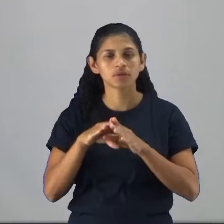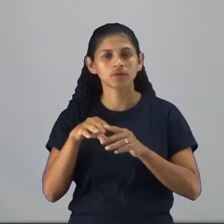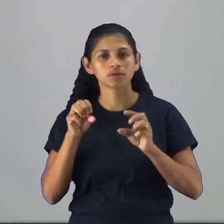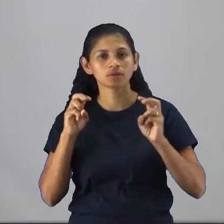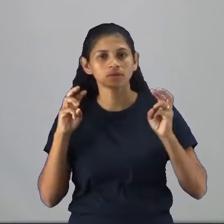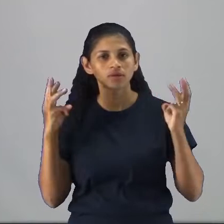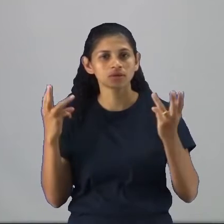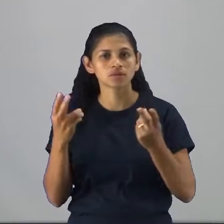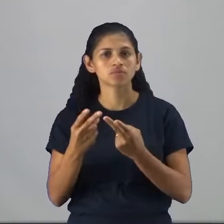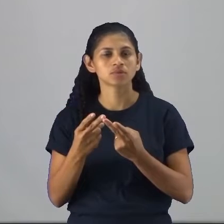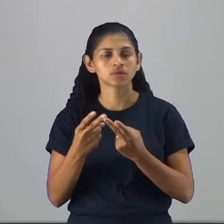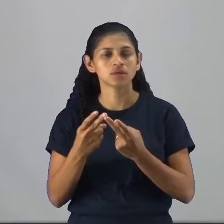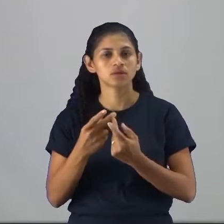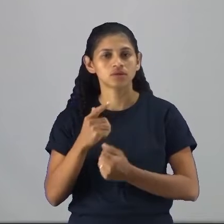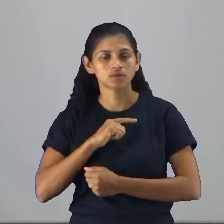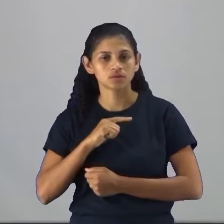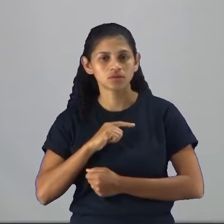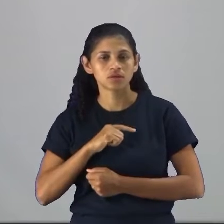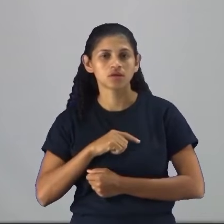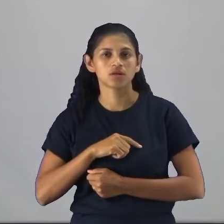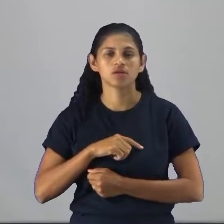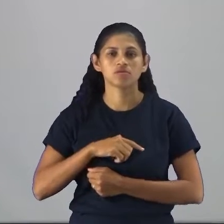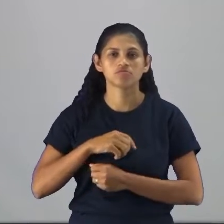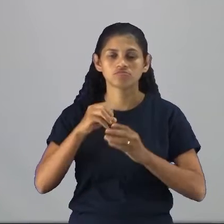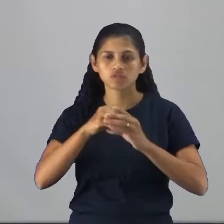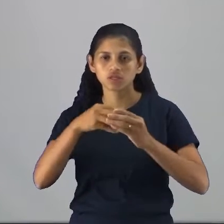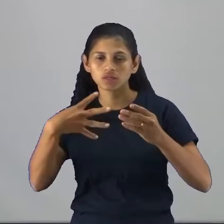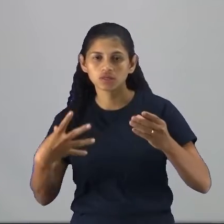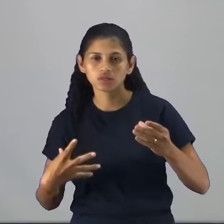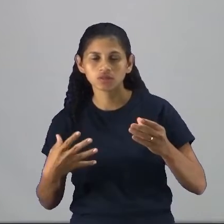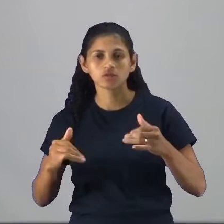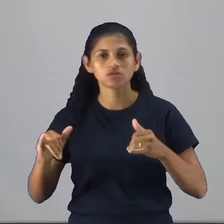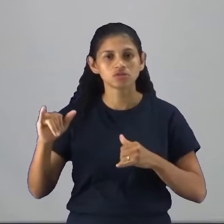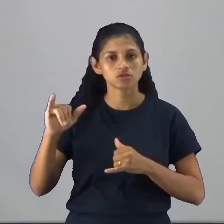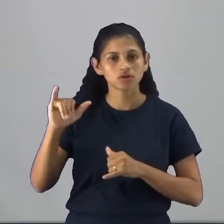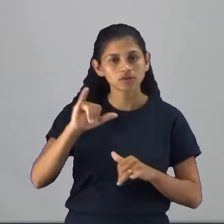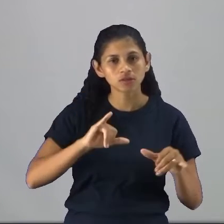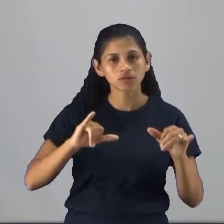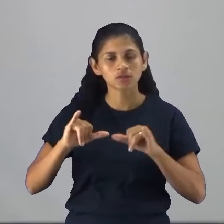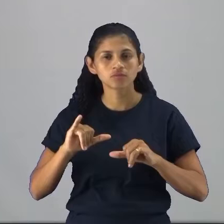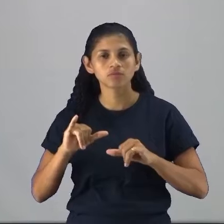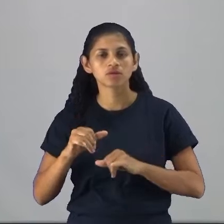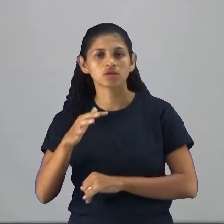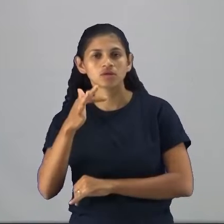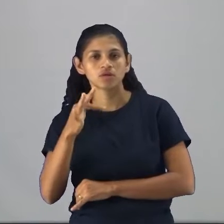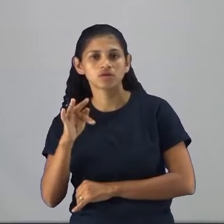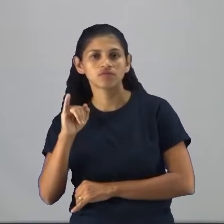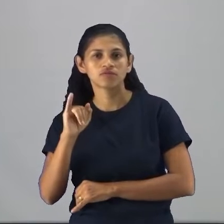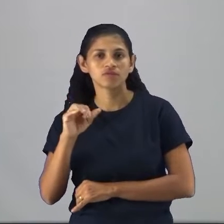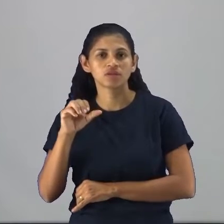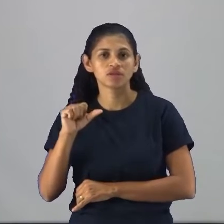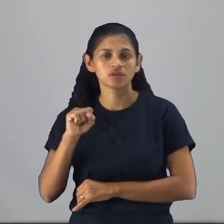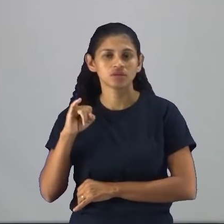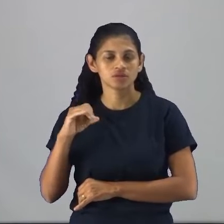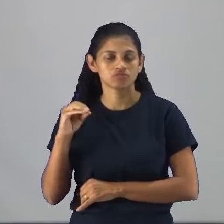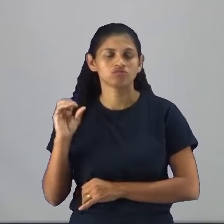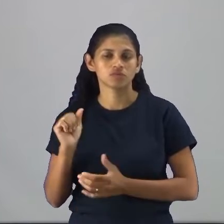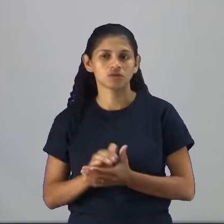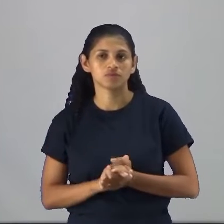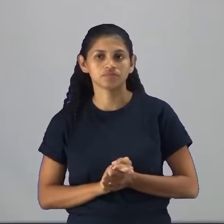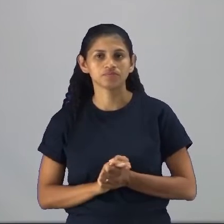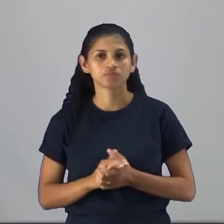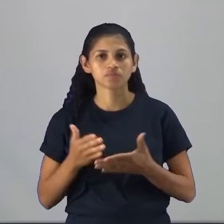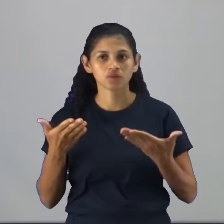dando continuidade a isso. Agora nós vamos ver uma das propriedades chamada dureza. Acompanha comigo